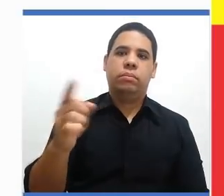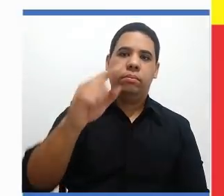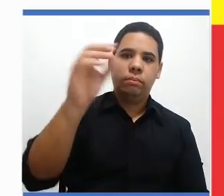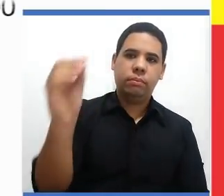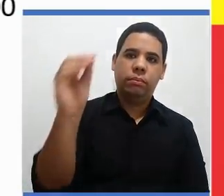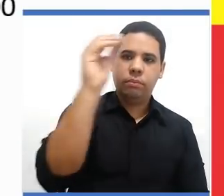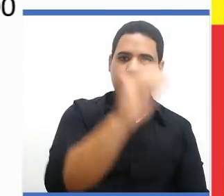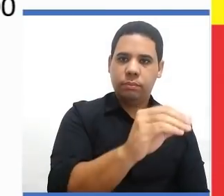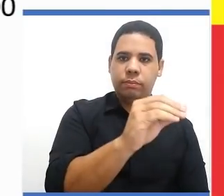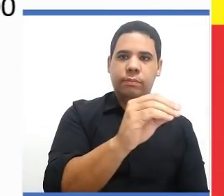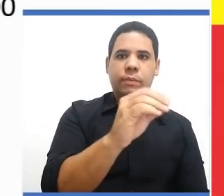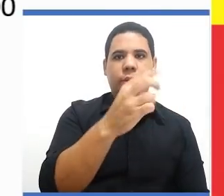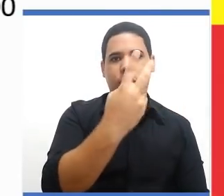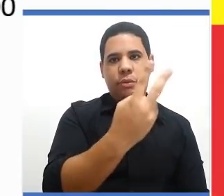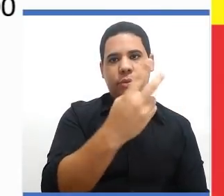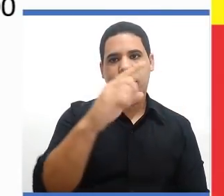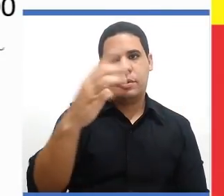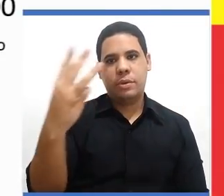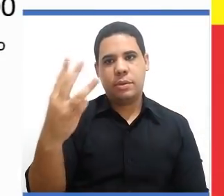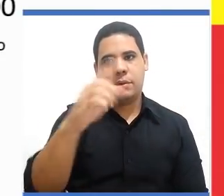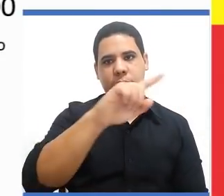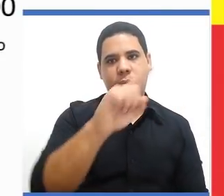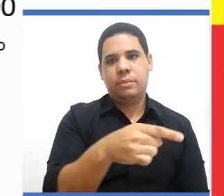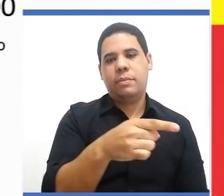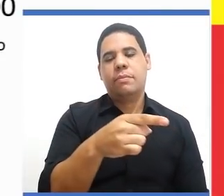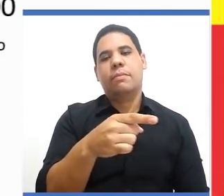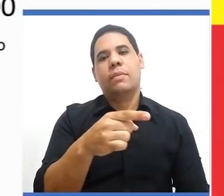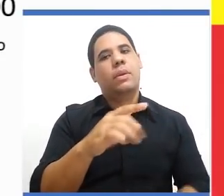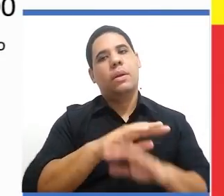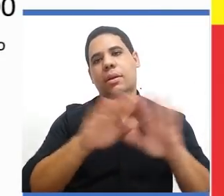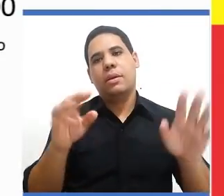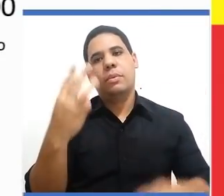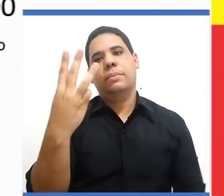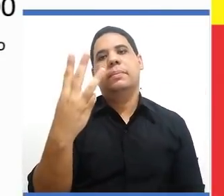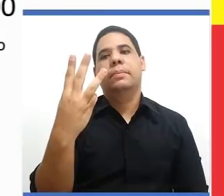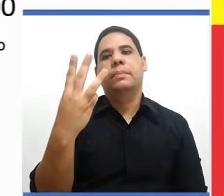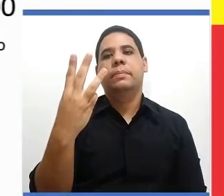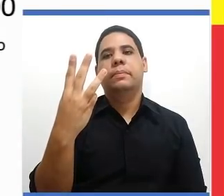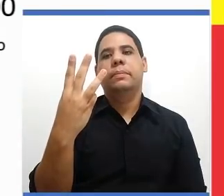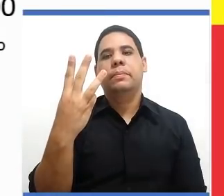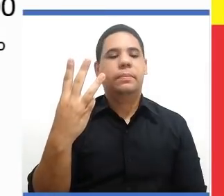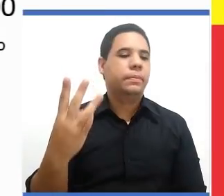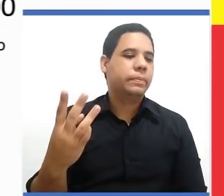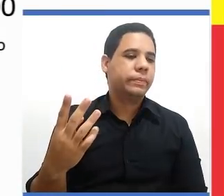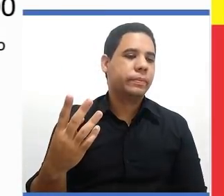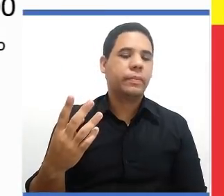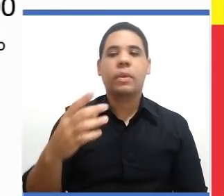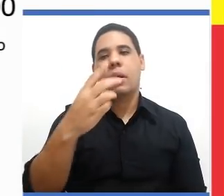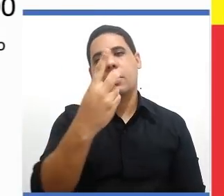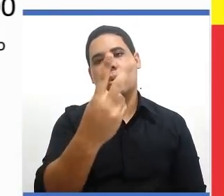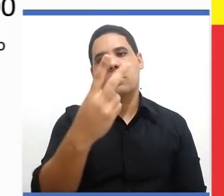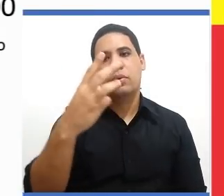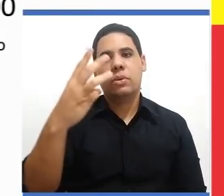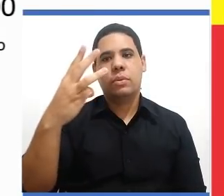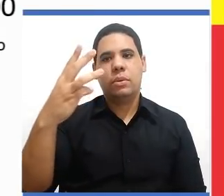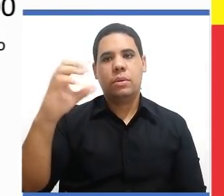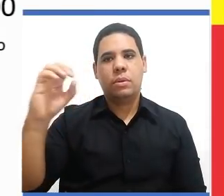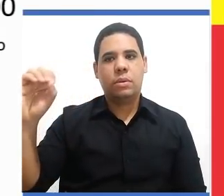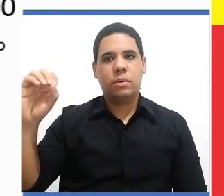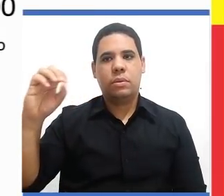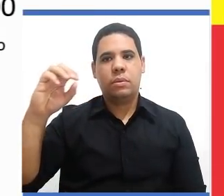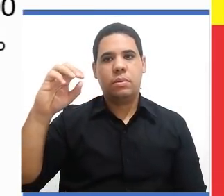para entre 2 e 3. Aí acabou. 3 pulos. Daí vem que